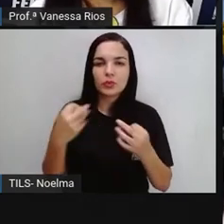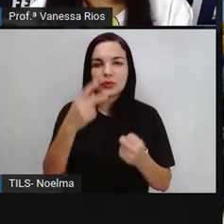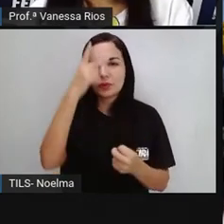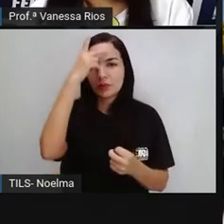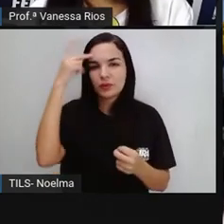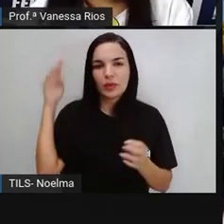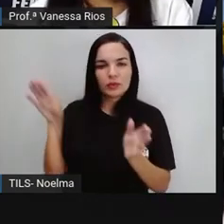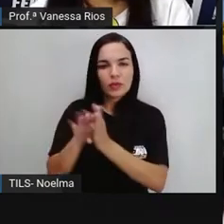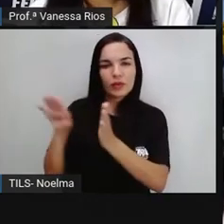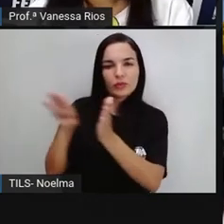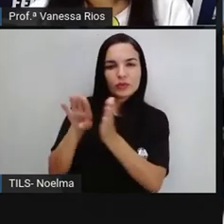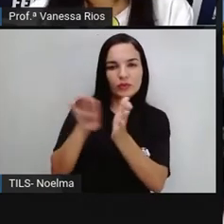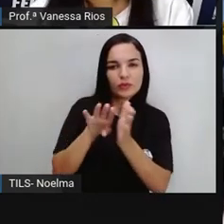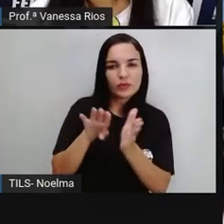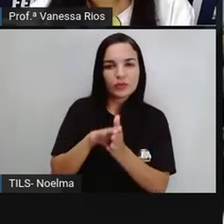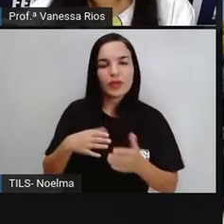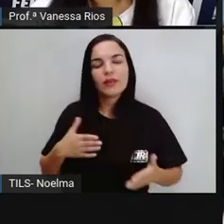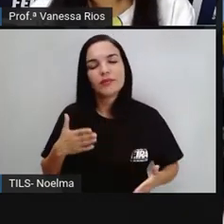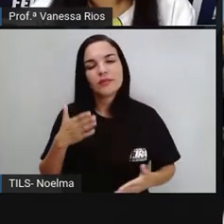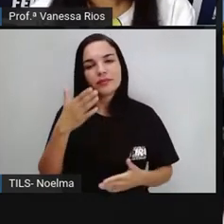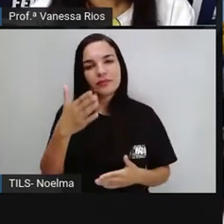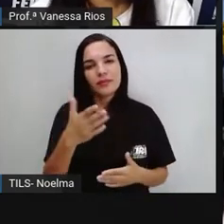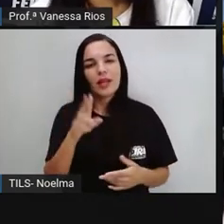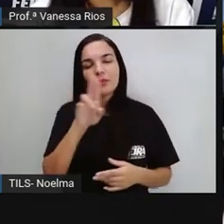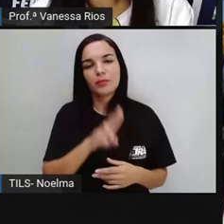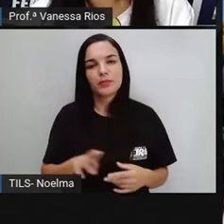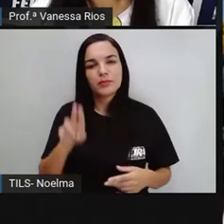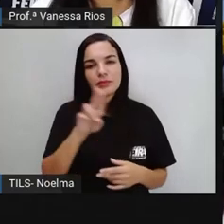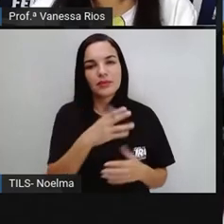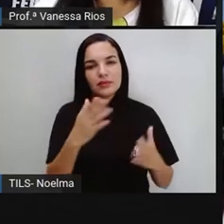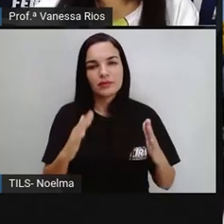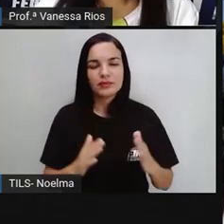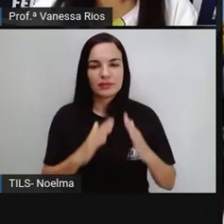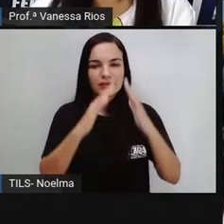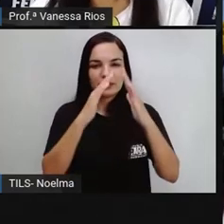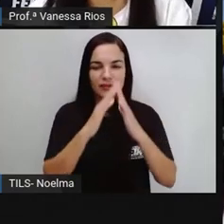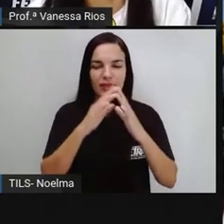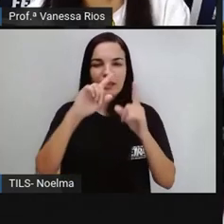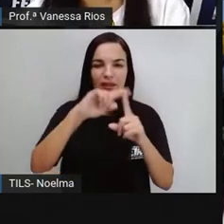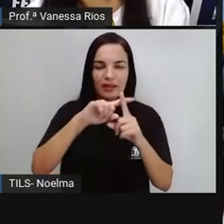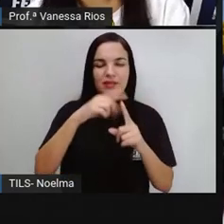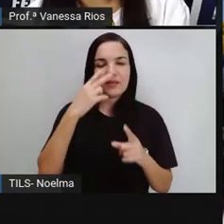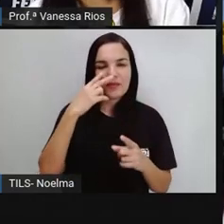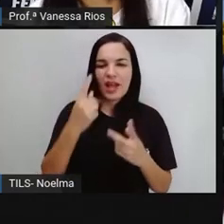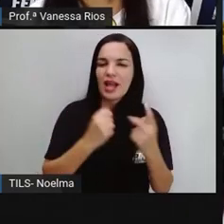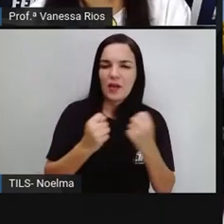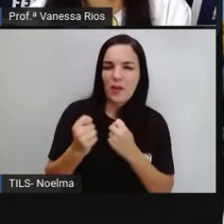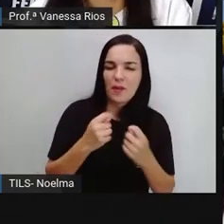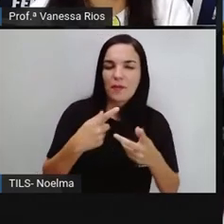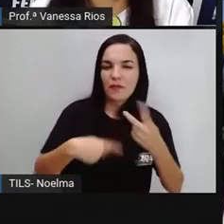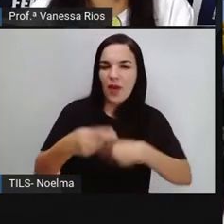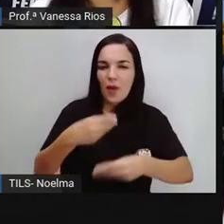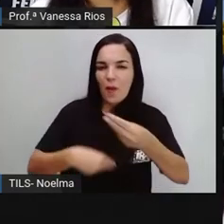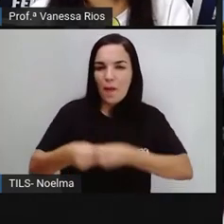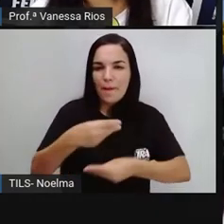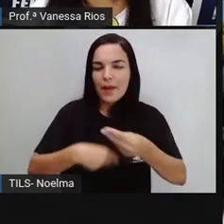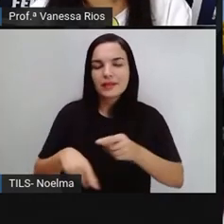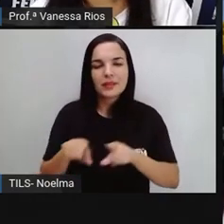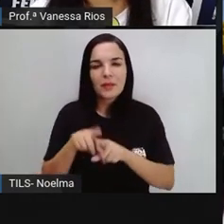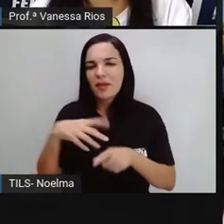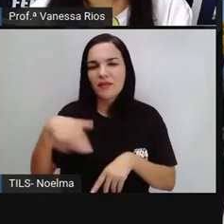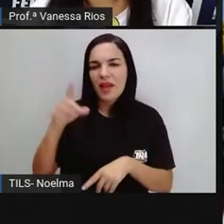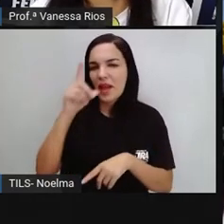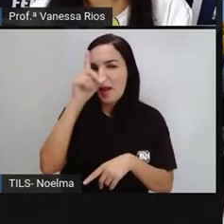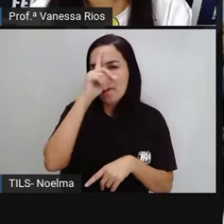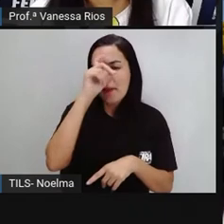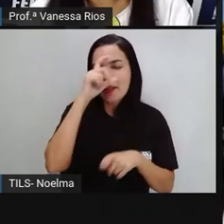Feira diariamente, utilizando os serviços do comércio, os serviços de médico, da prestação de serviços, né, que